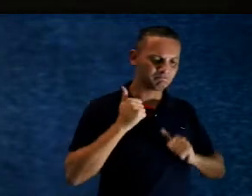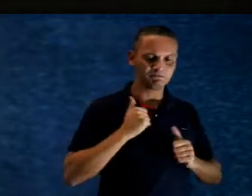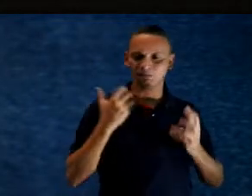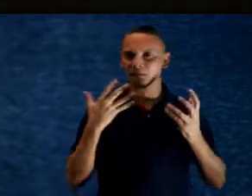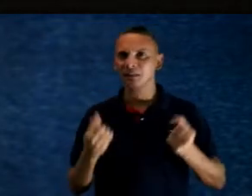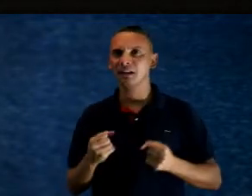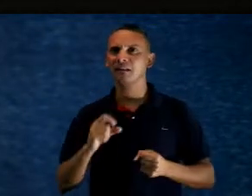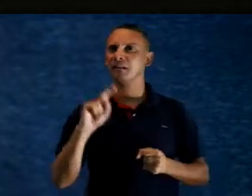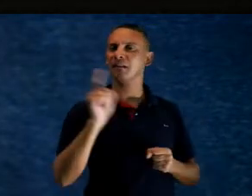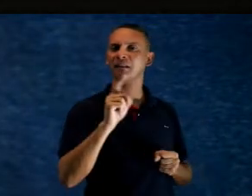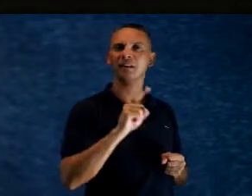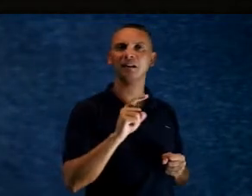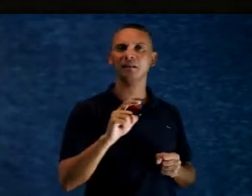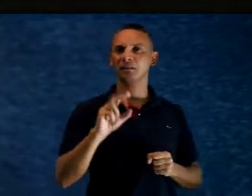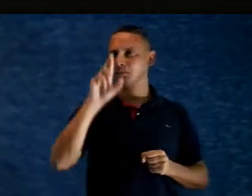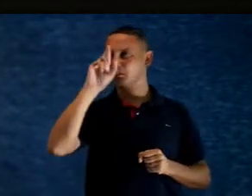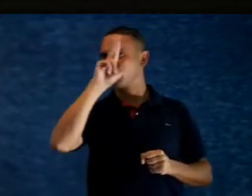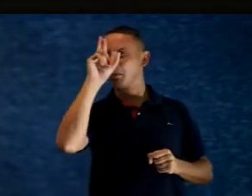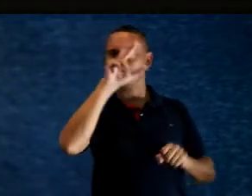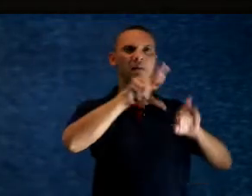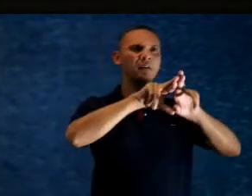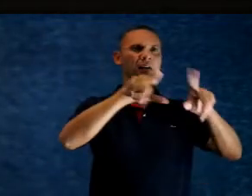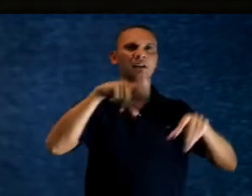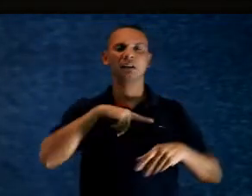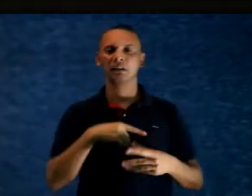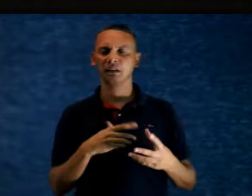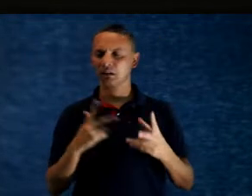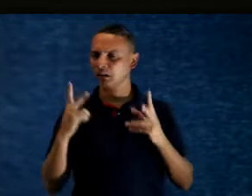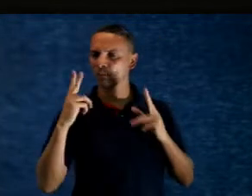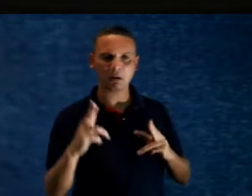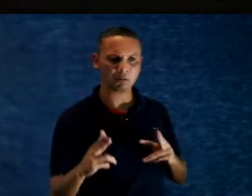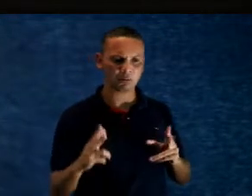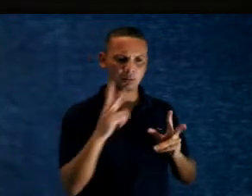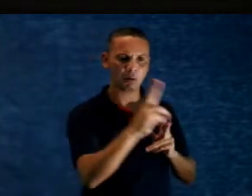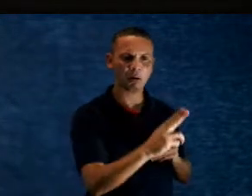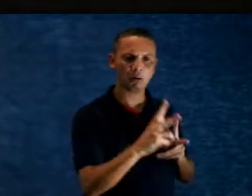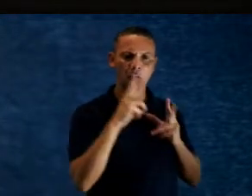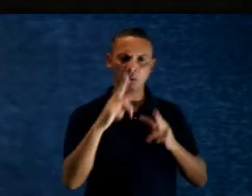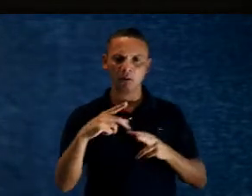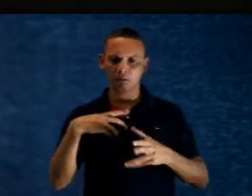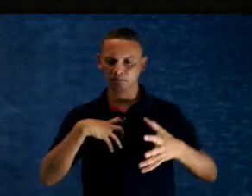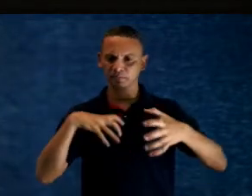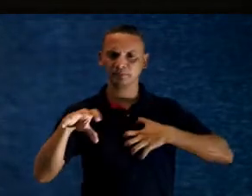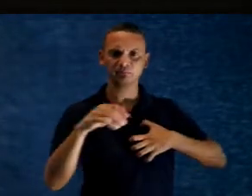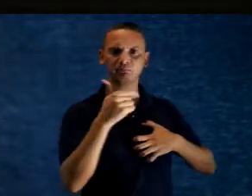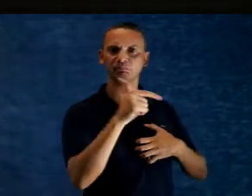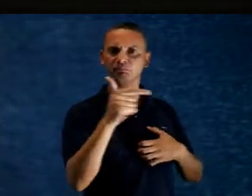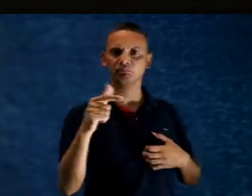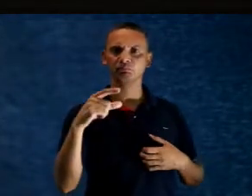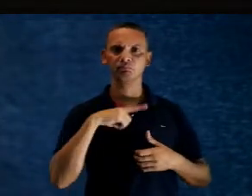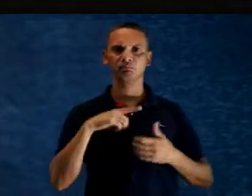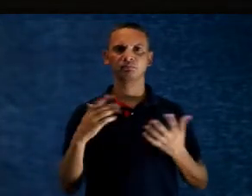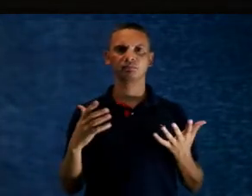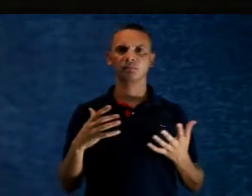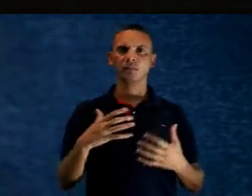Tenho de enfrentá-la. Resolvo, subitamente rebelada. Quero encarar-te, angústia, desmascarar-te,